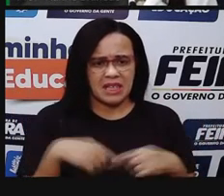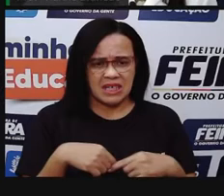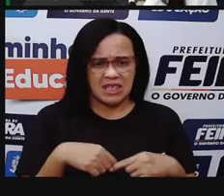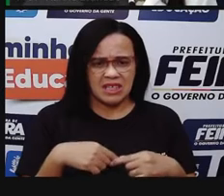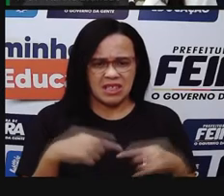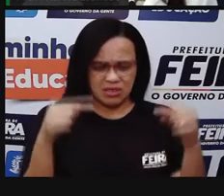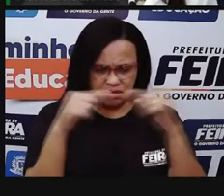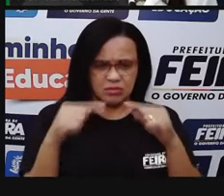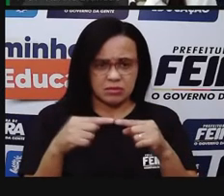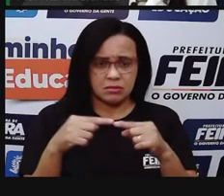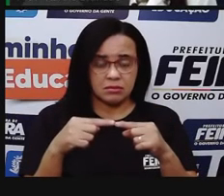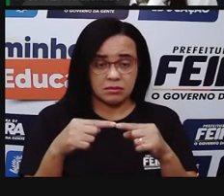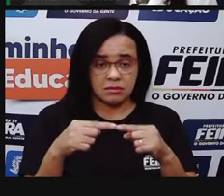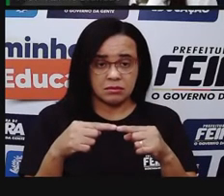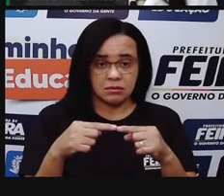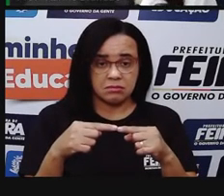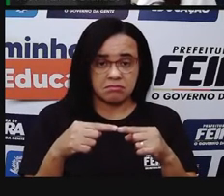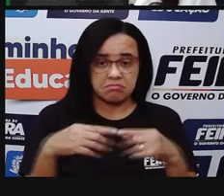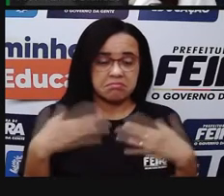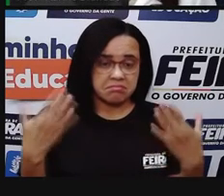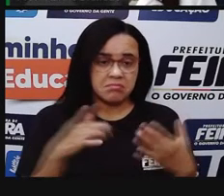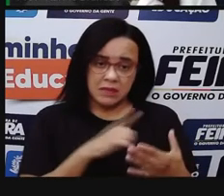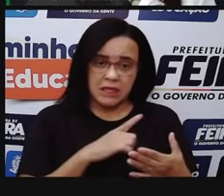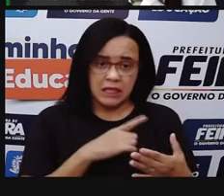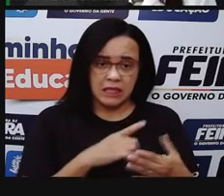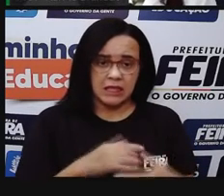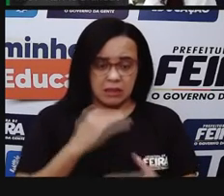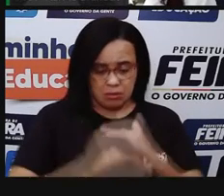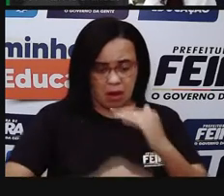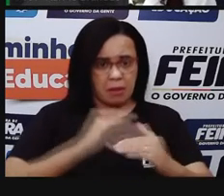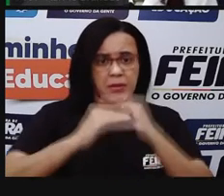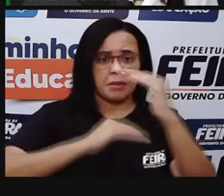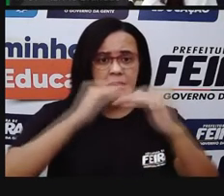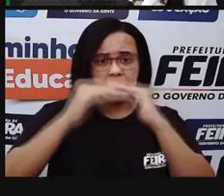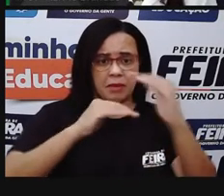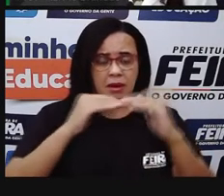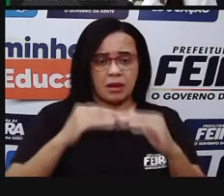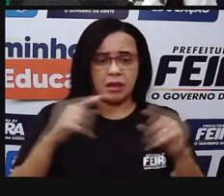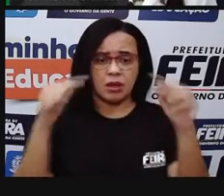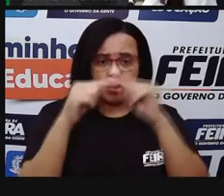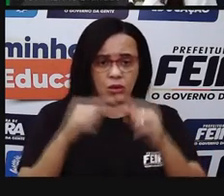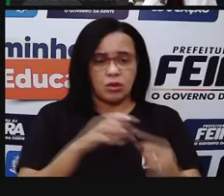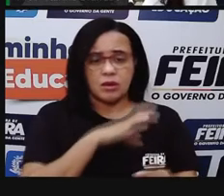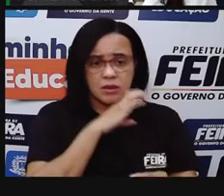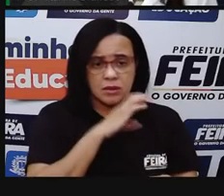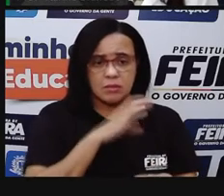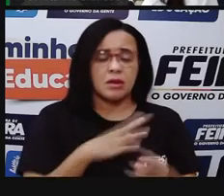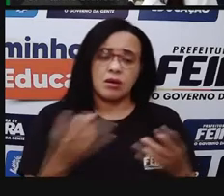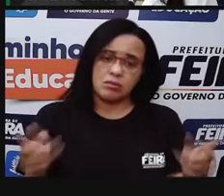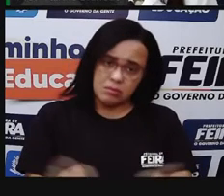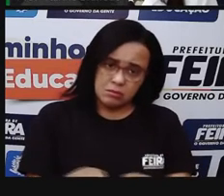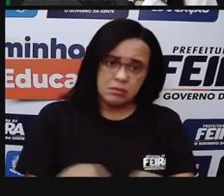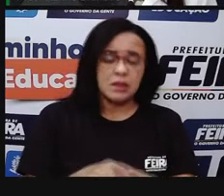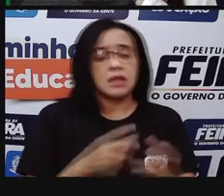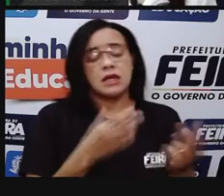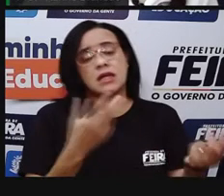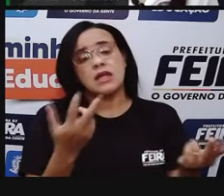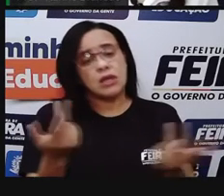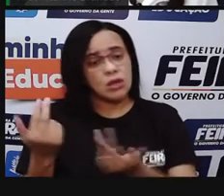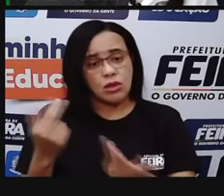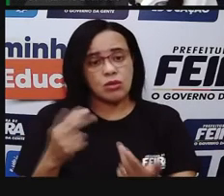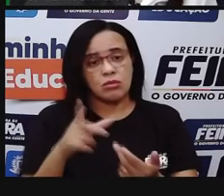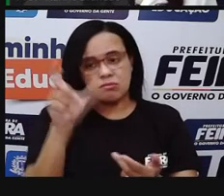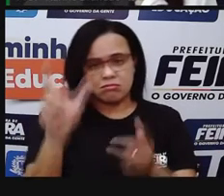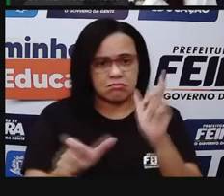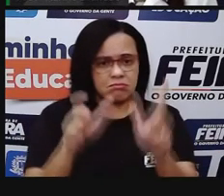né, evolutiva? Será que eles também são animais? Quando a gente observa, então, esse